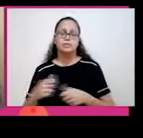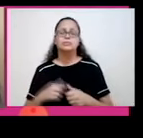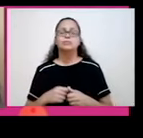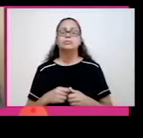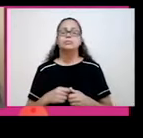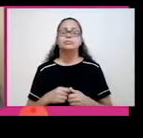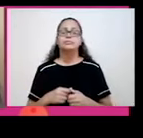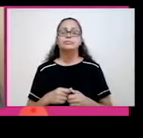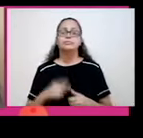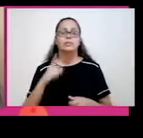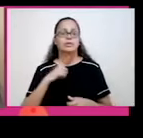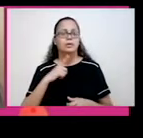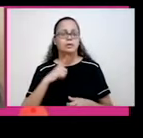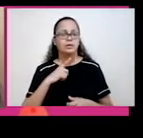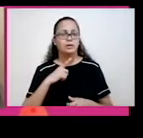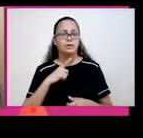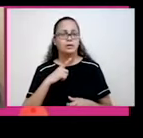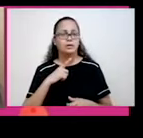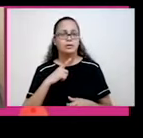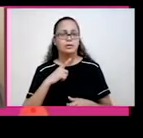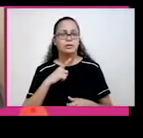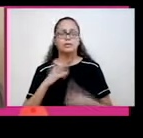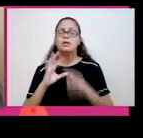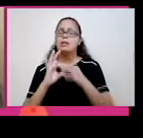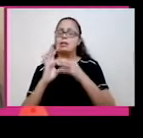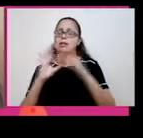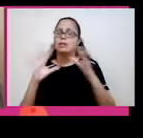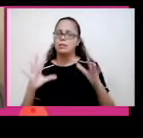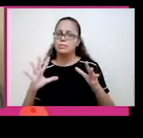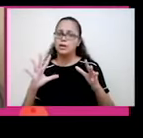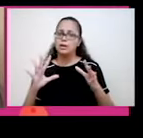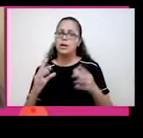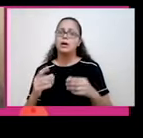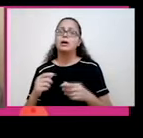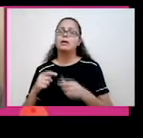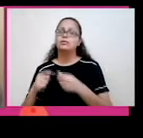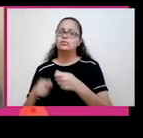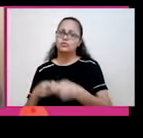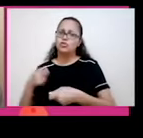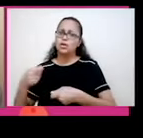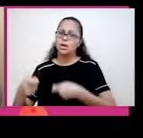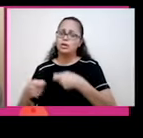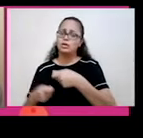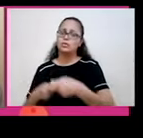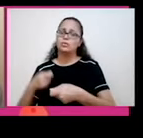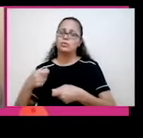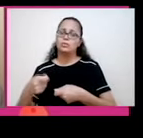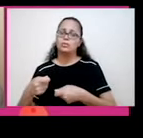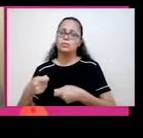passou-se aí a ter uma maior liberdade, né, econômica, né?